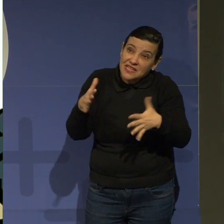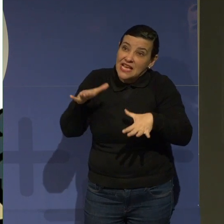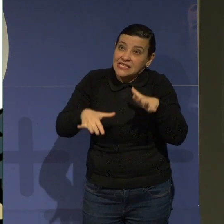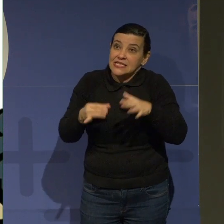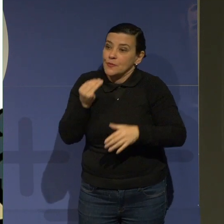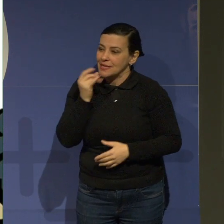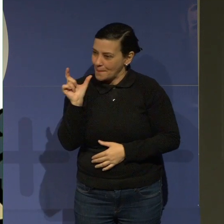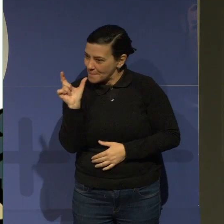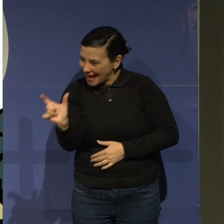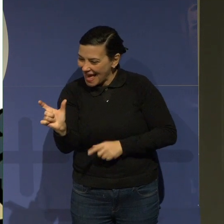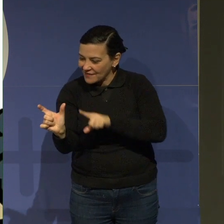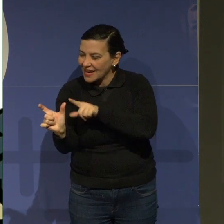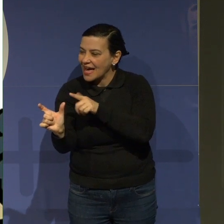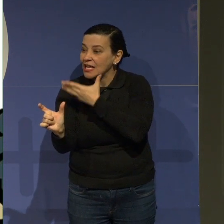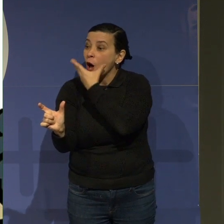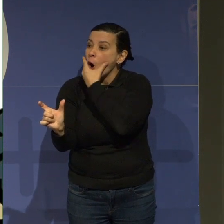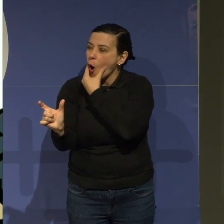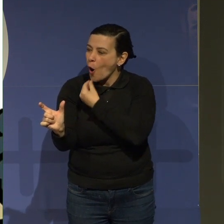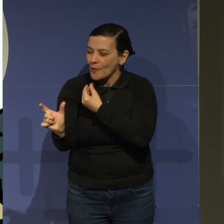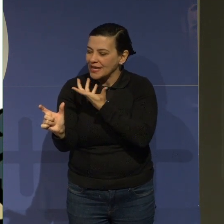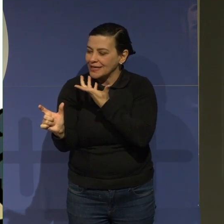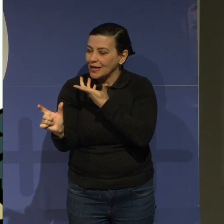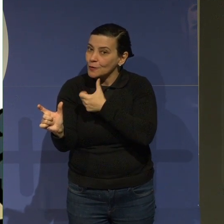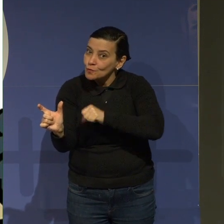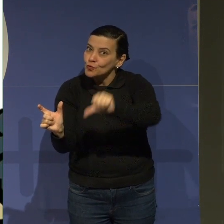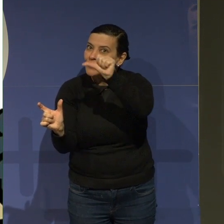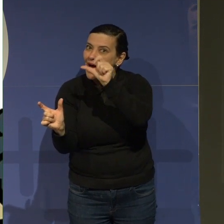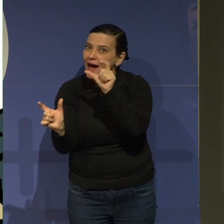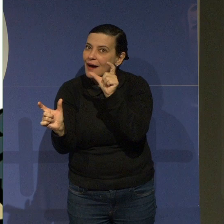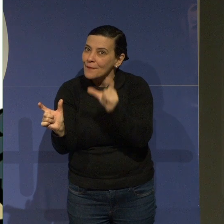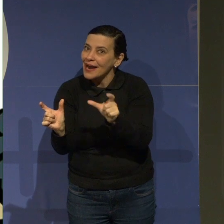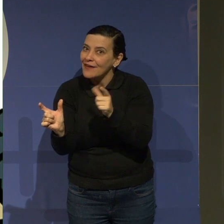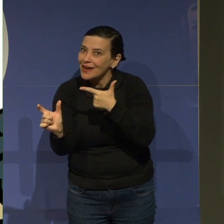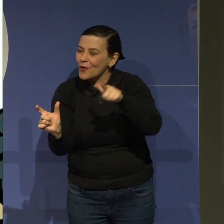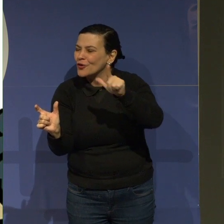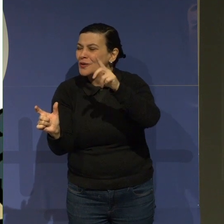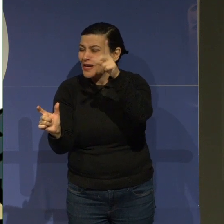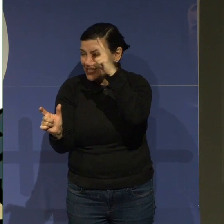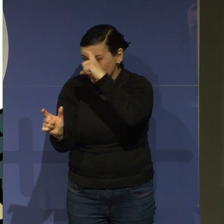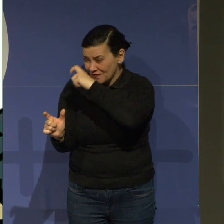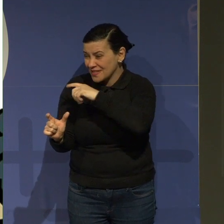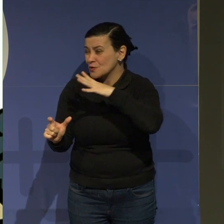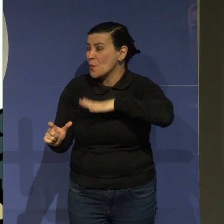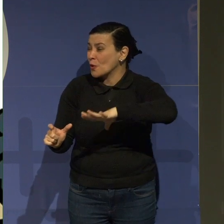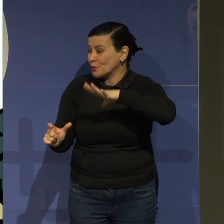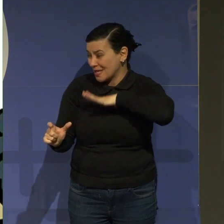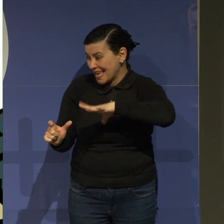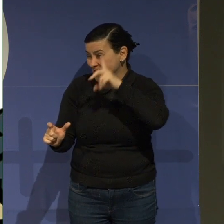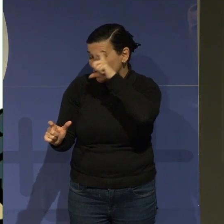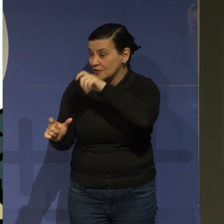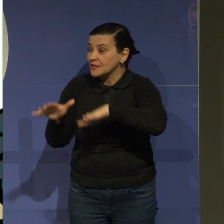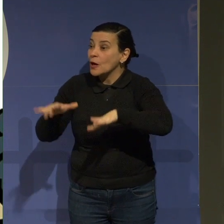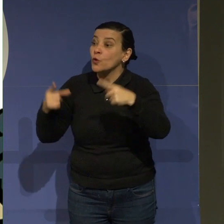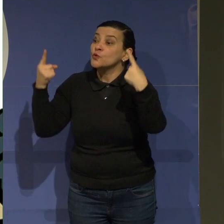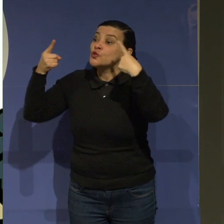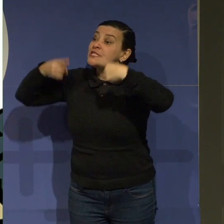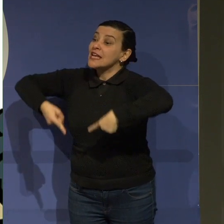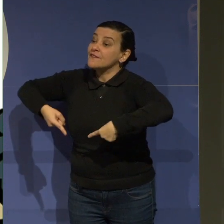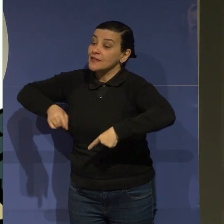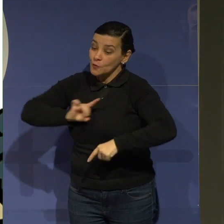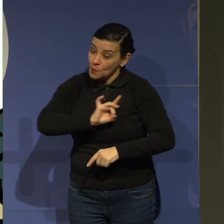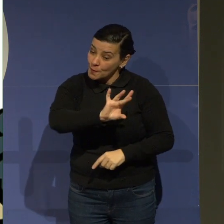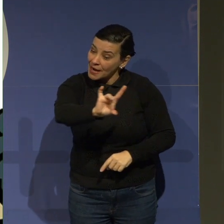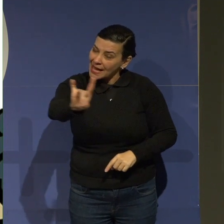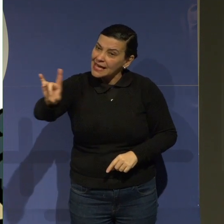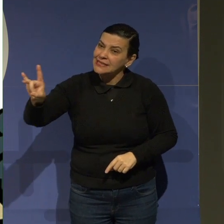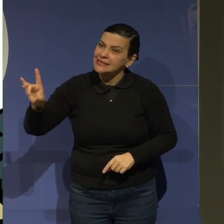masculino, mas a construção da nossa língua nos impossibilita. Então, eu coloco um desafio diário para todo mundo,